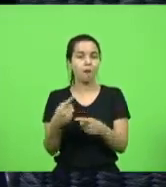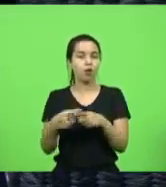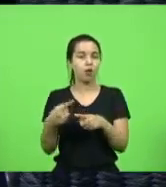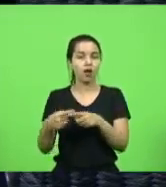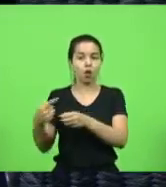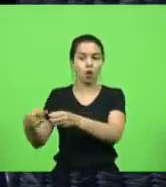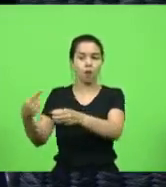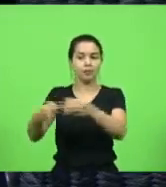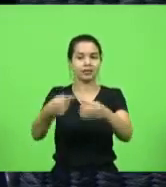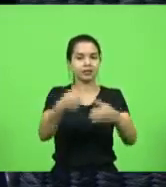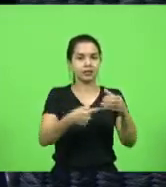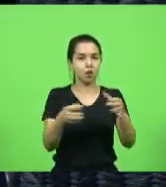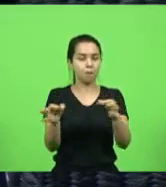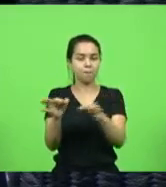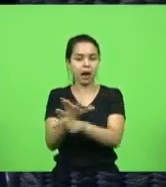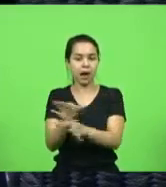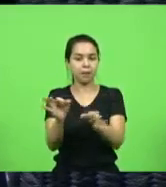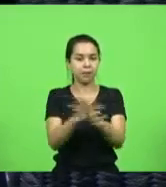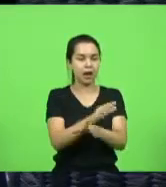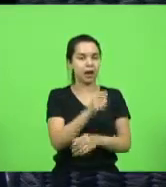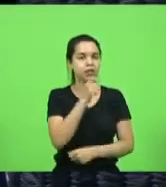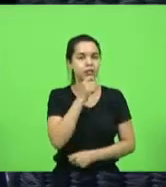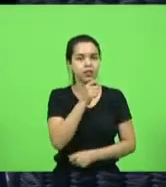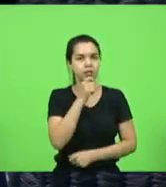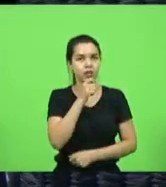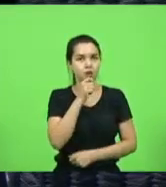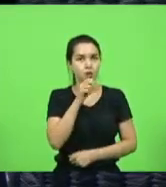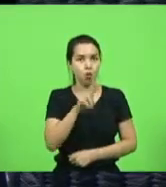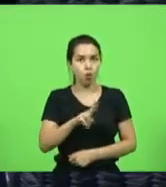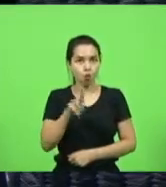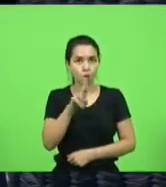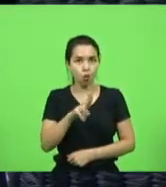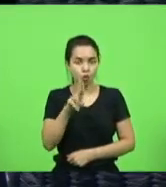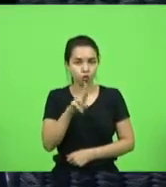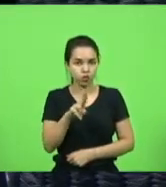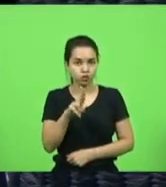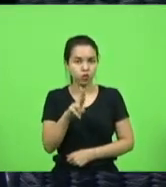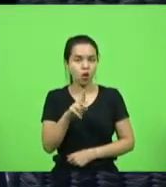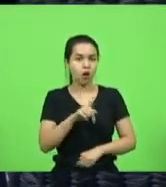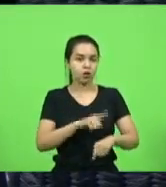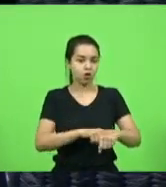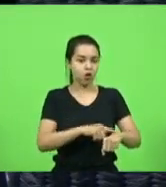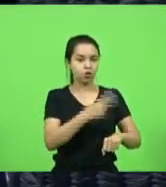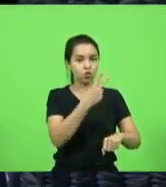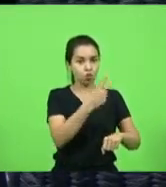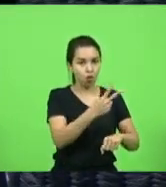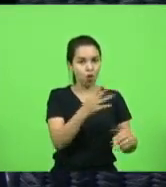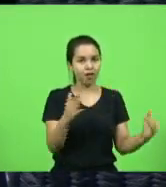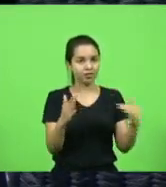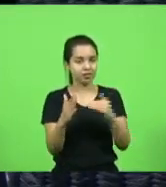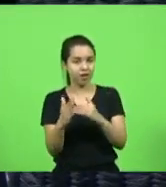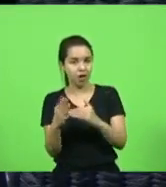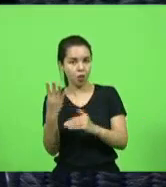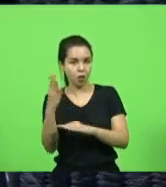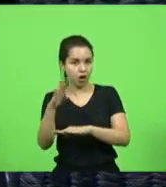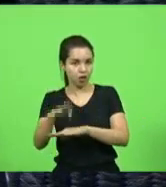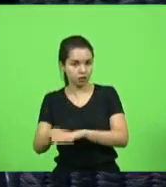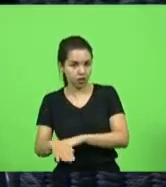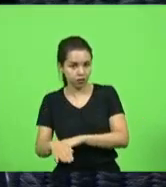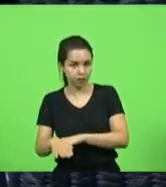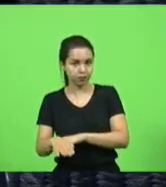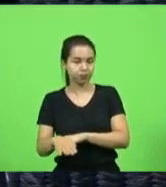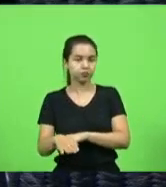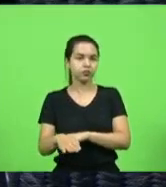ainda montadas, o uso do plenário amanhã das 14h às 16h, para que esse encontro com o